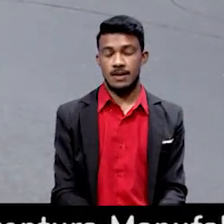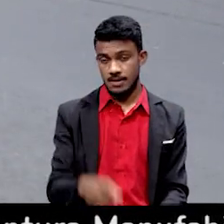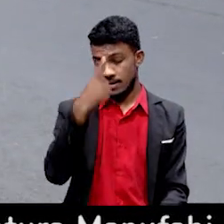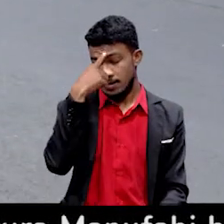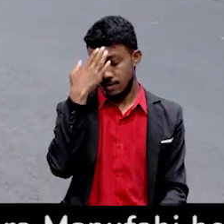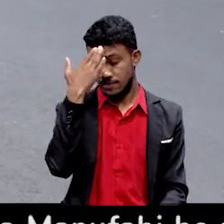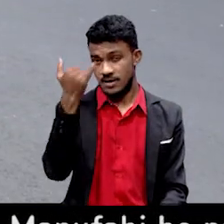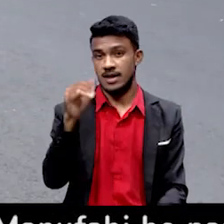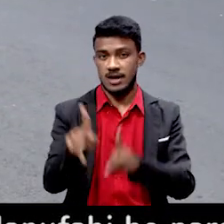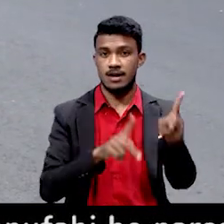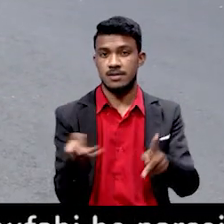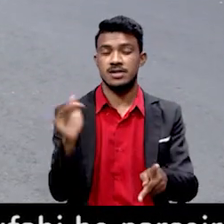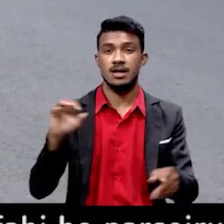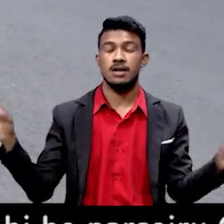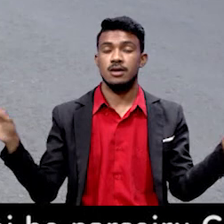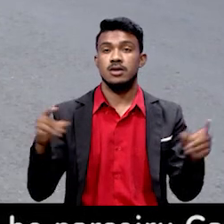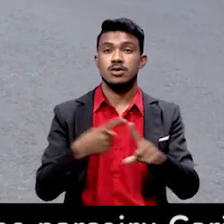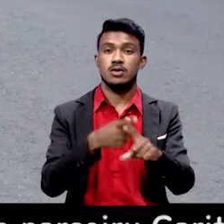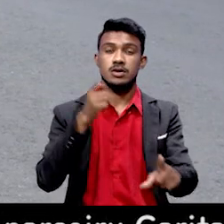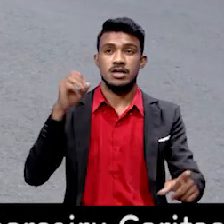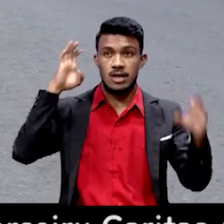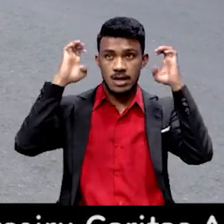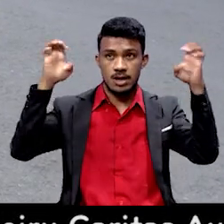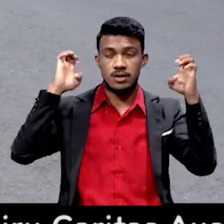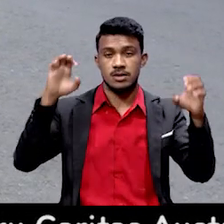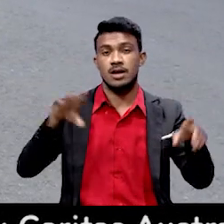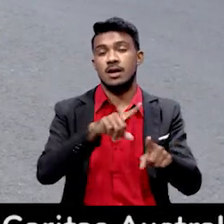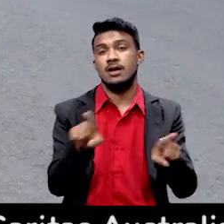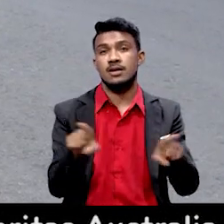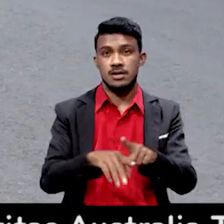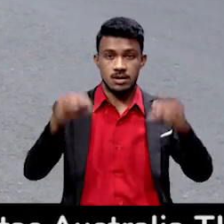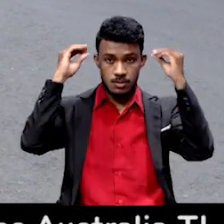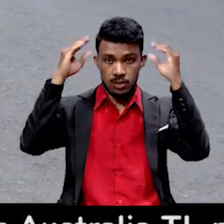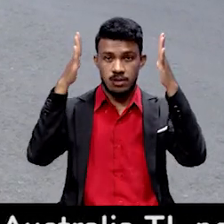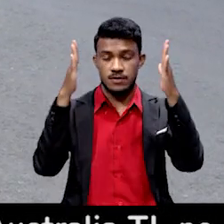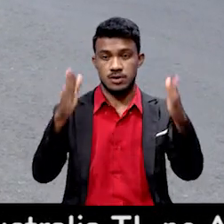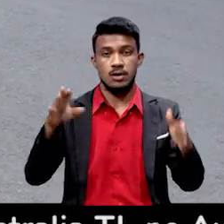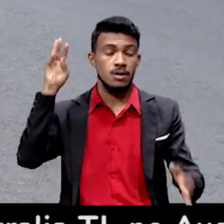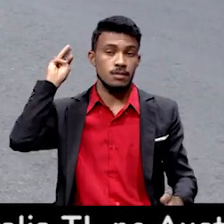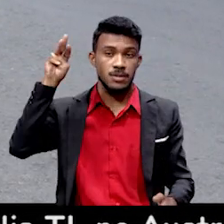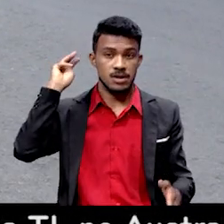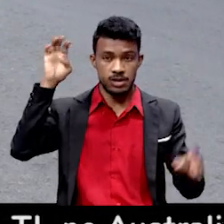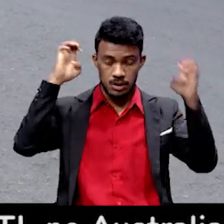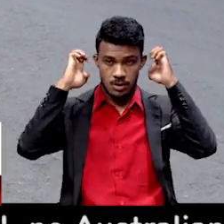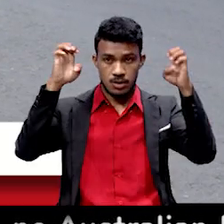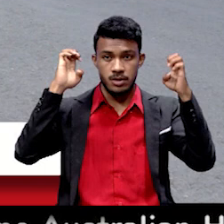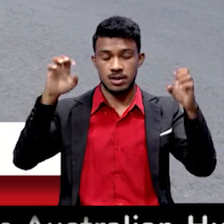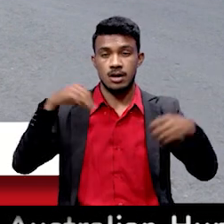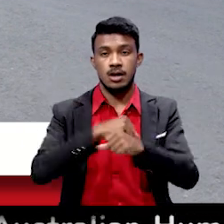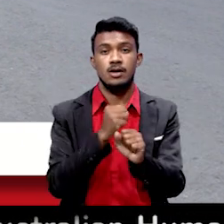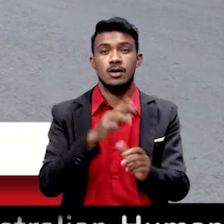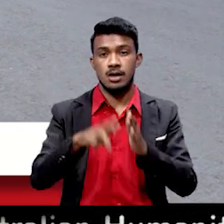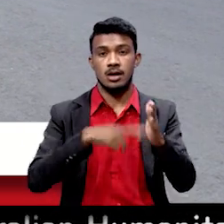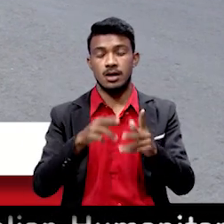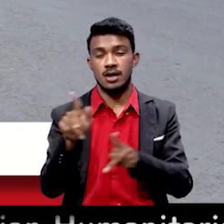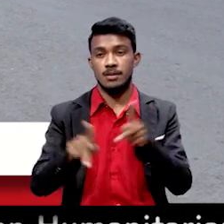Tamasamak é uma CIRA Laos Rússia Educação, não sei professor. Ministério da Educação criou uma regra escatac, e mas nem bem